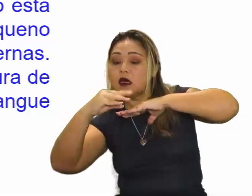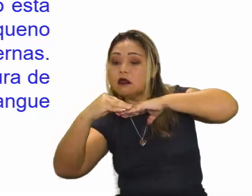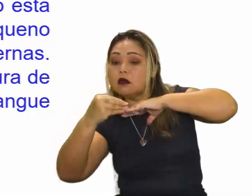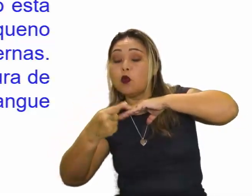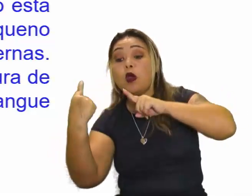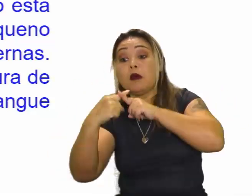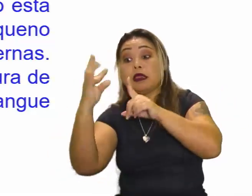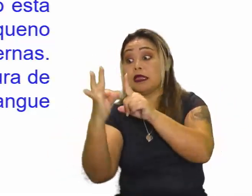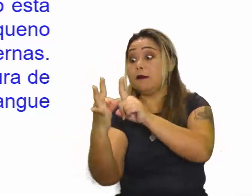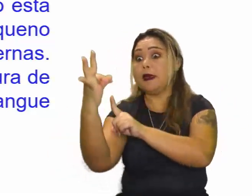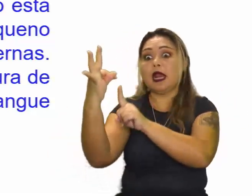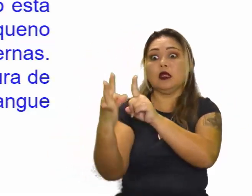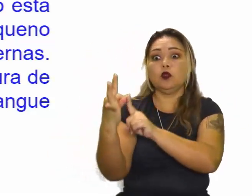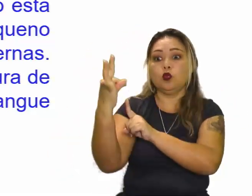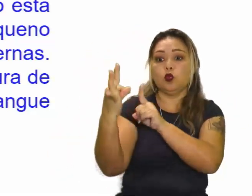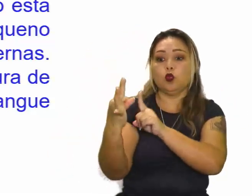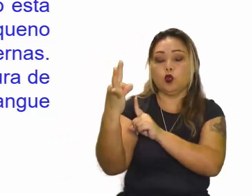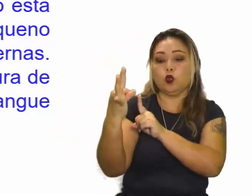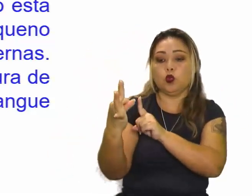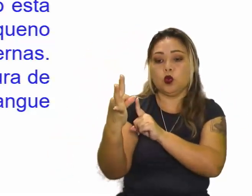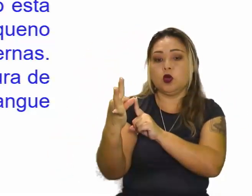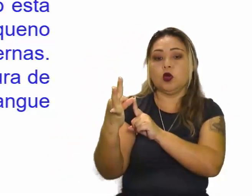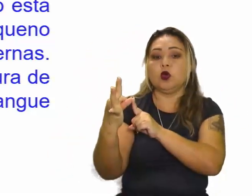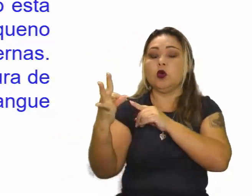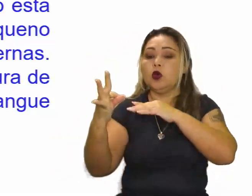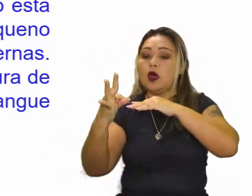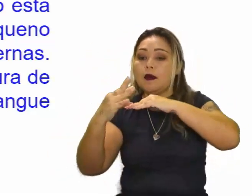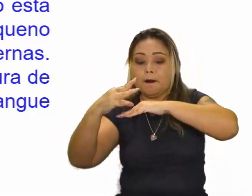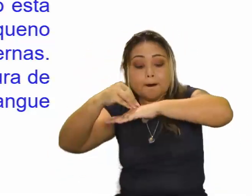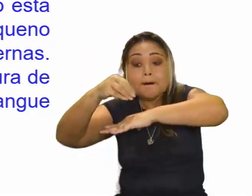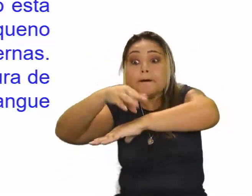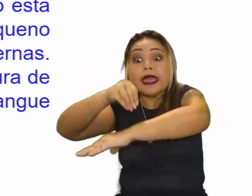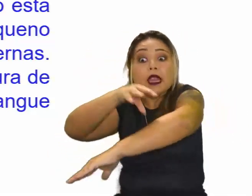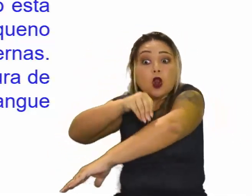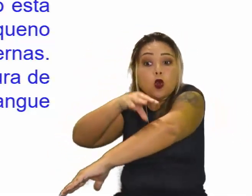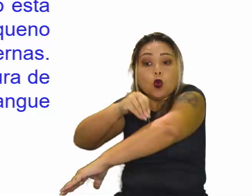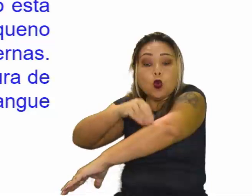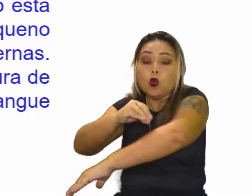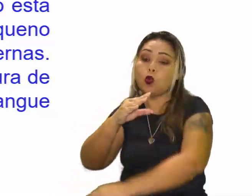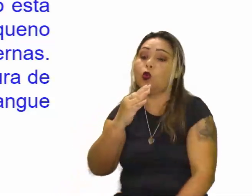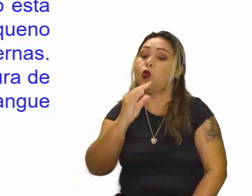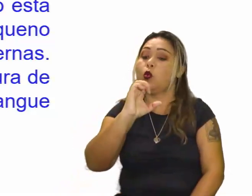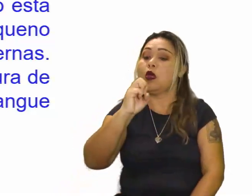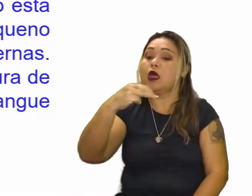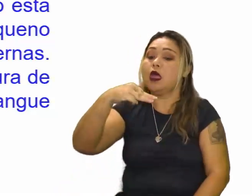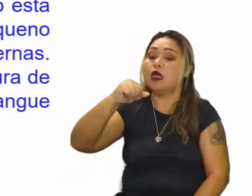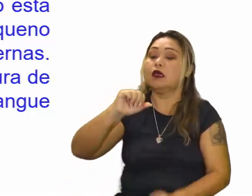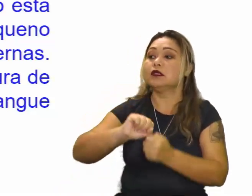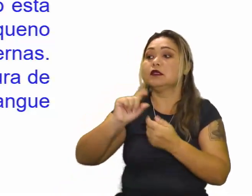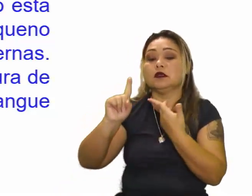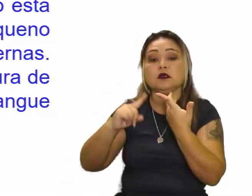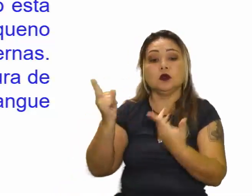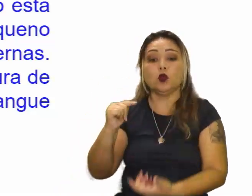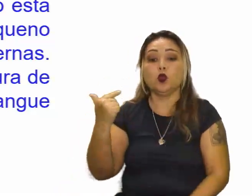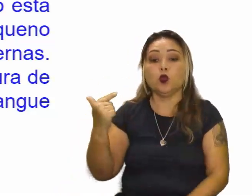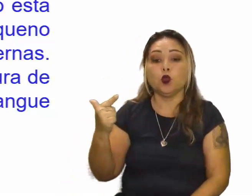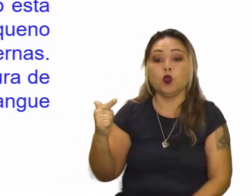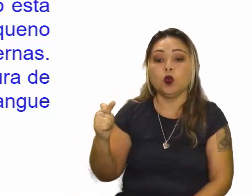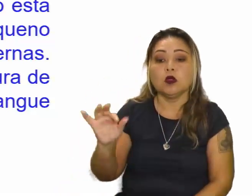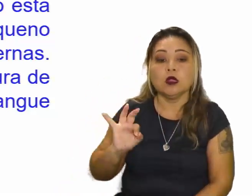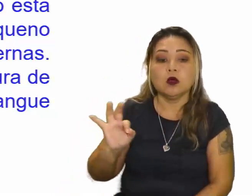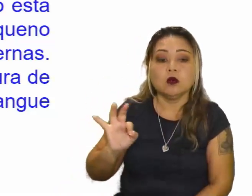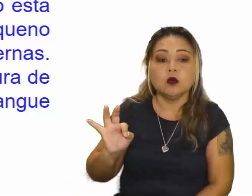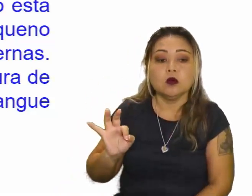da temperatura. Pelos e escamas, meus queridos, auxiliam no processo, aqui ó, não